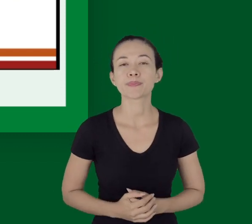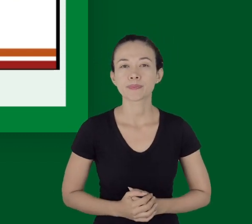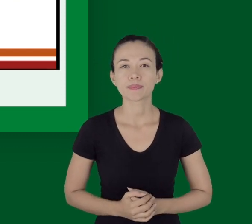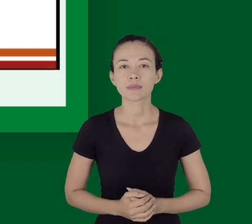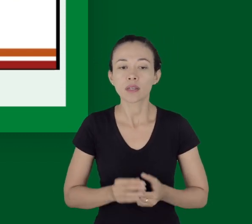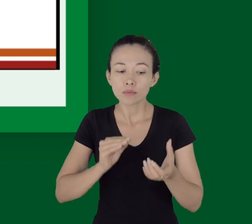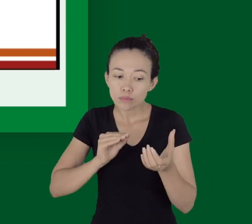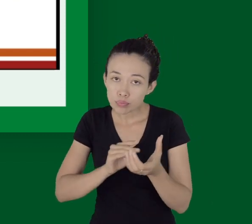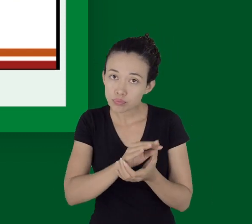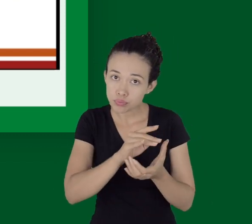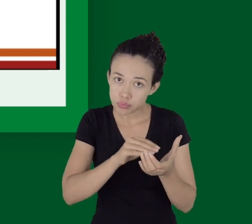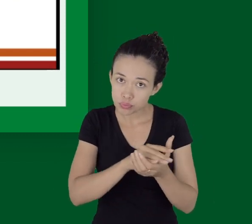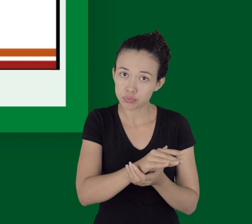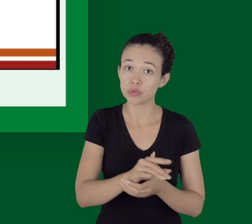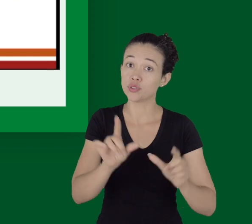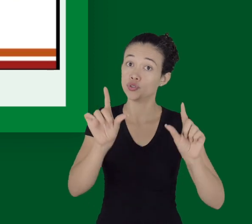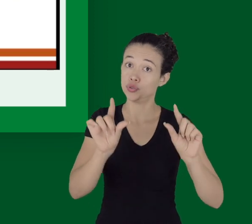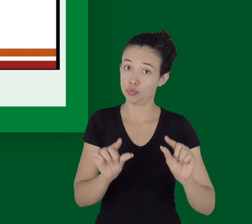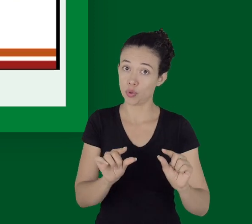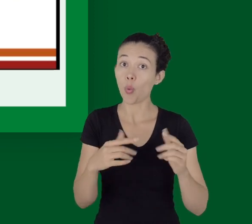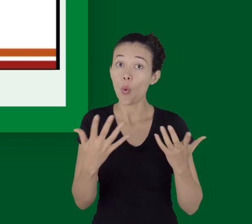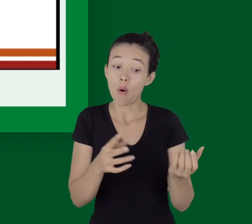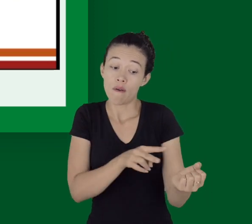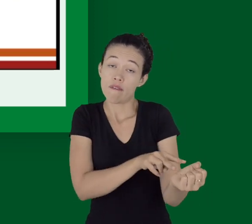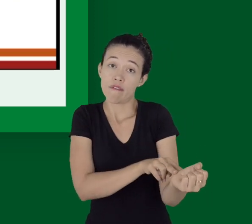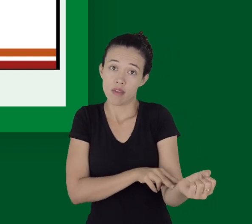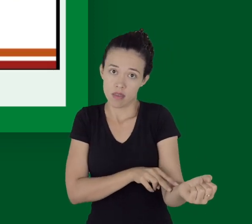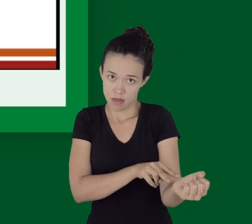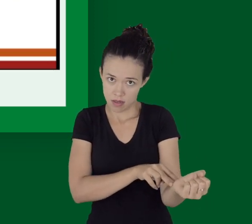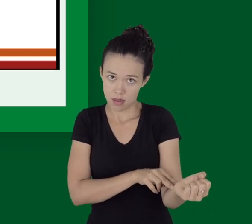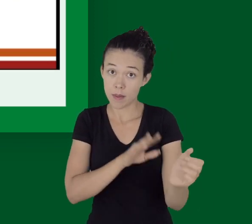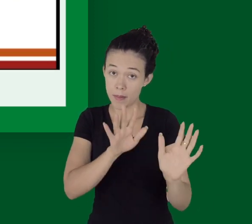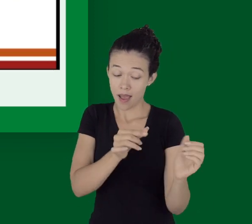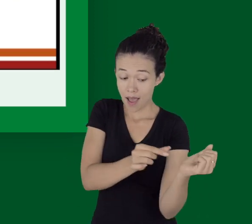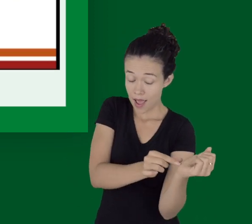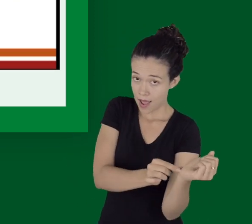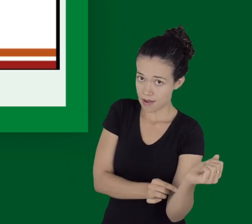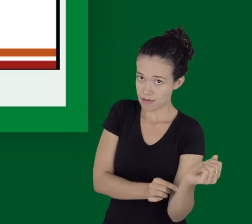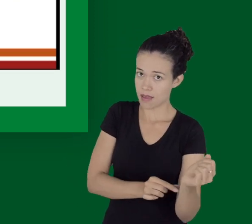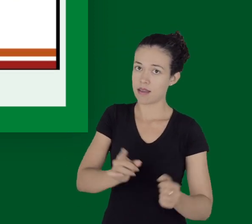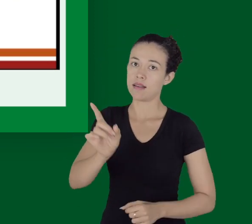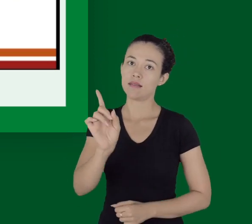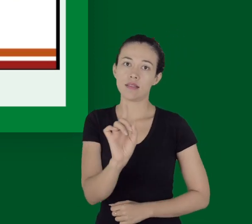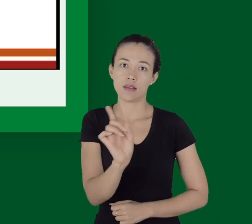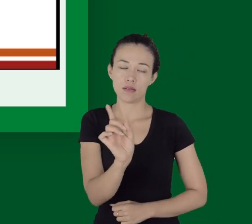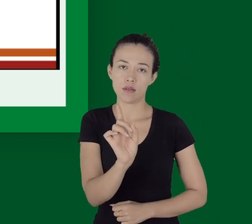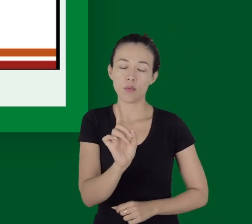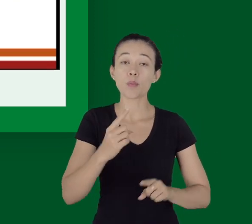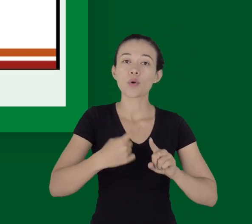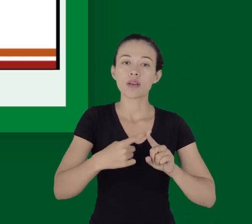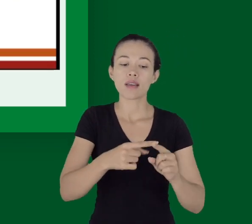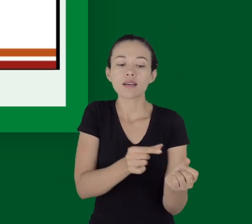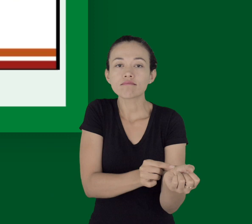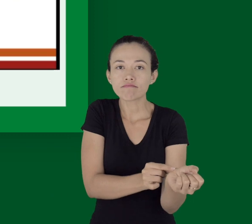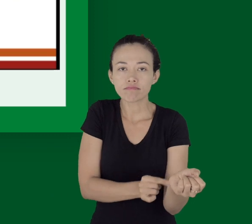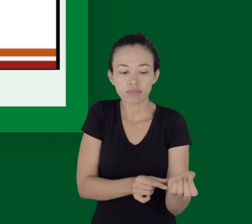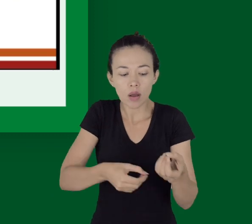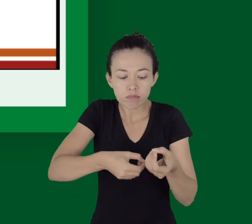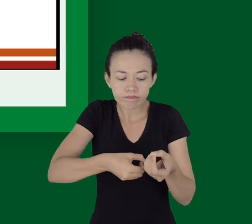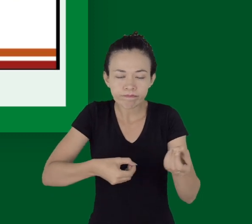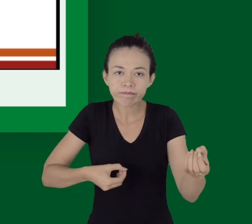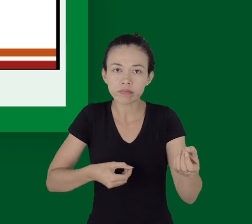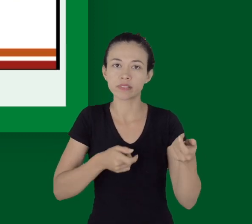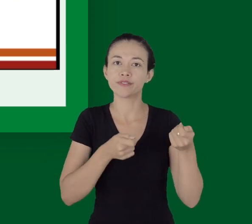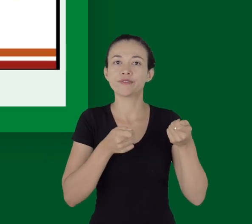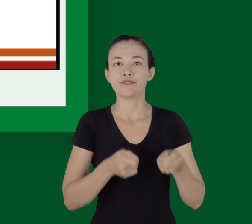autorregular, diminuindo o volume de córrego, diminuindo o volume venoso, mas ele não compromete o volume arterial, porque a artéria, por conta da